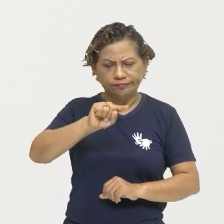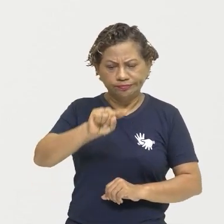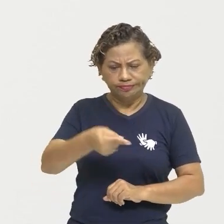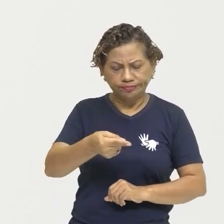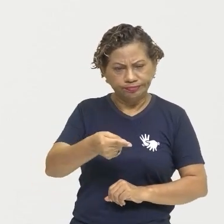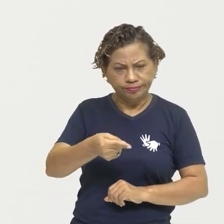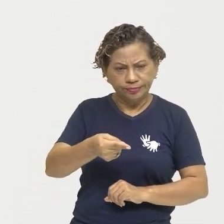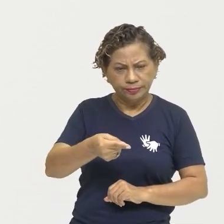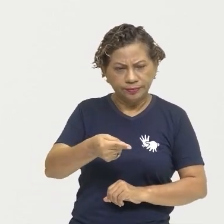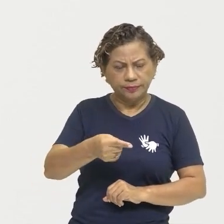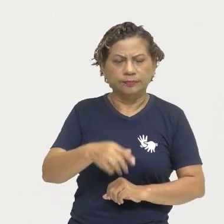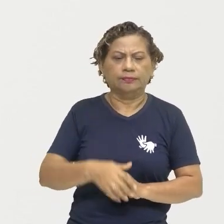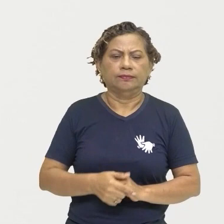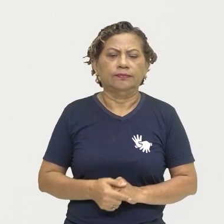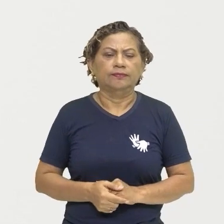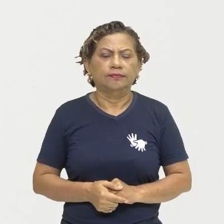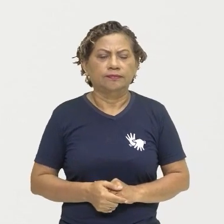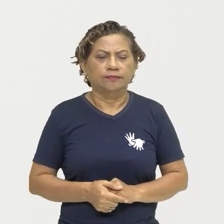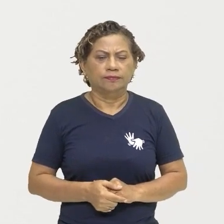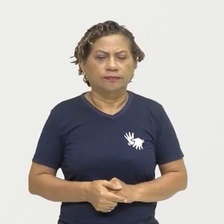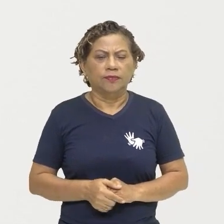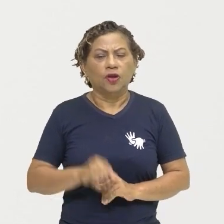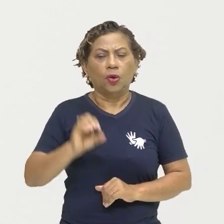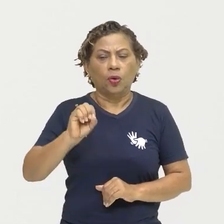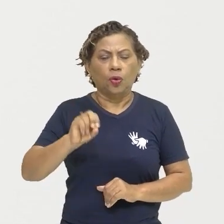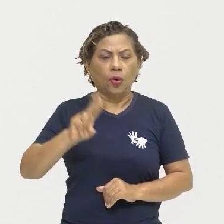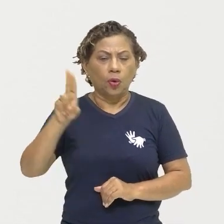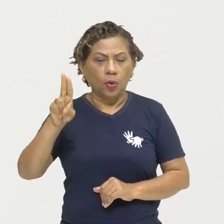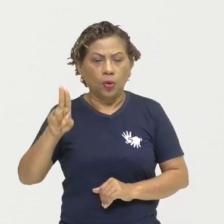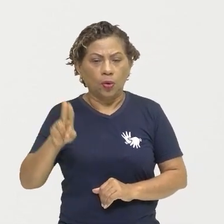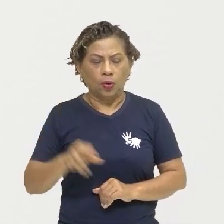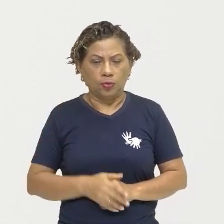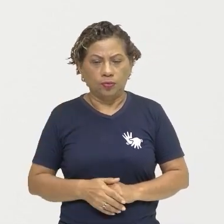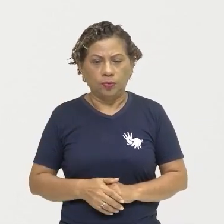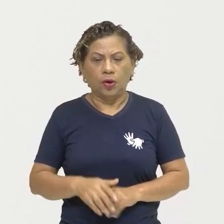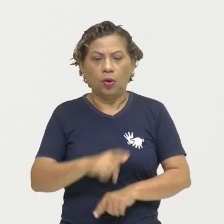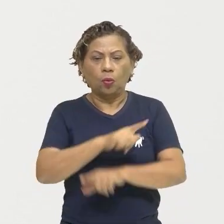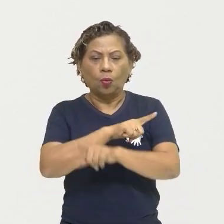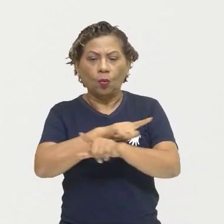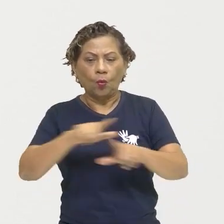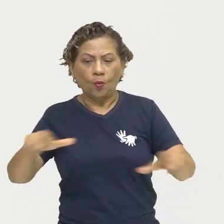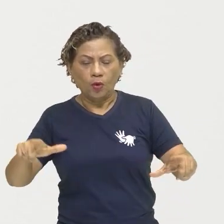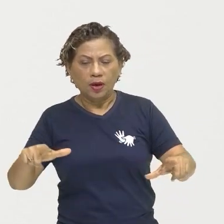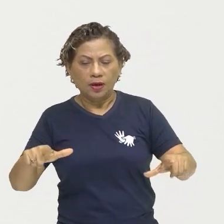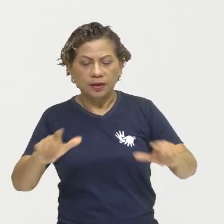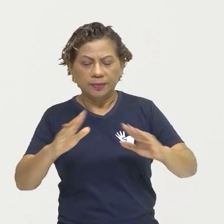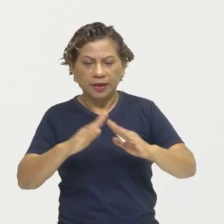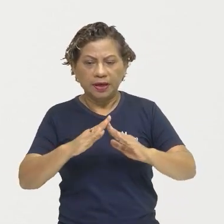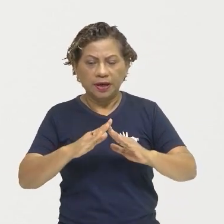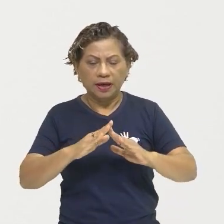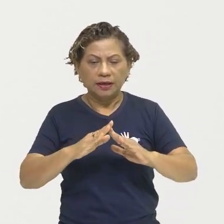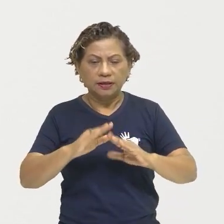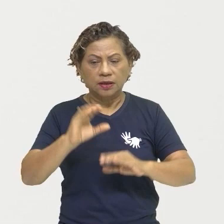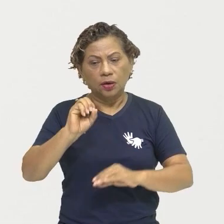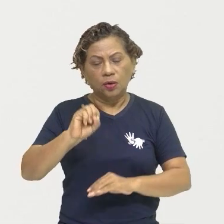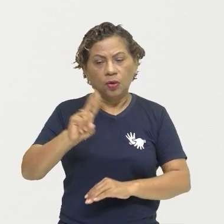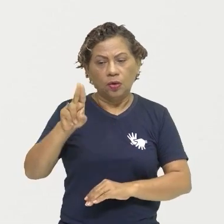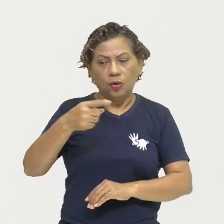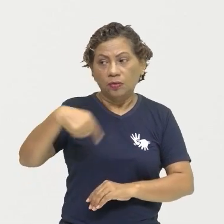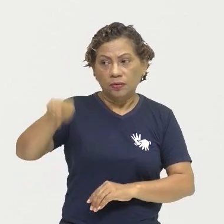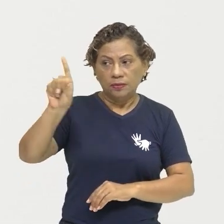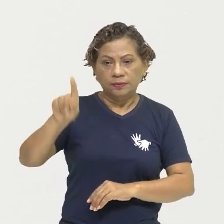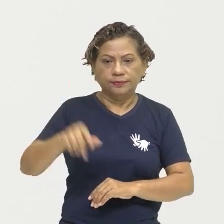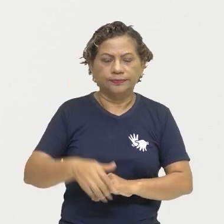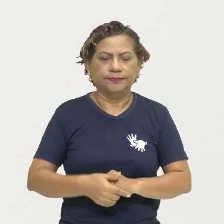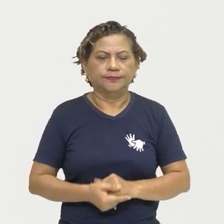estiver pausando, né? Aqui, ou limpe a casa ou saia. Então, falei com pausa aqui,